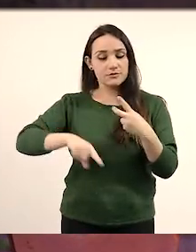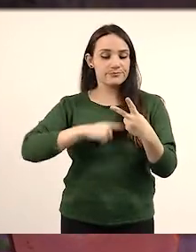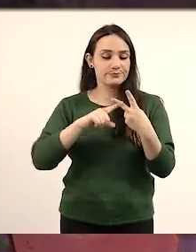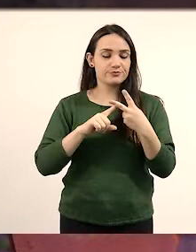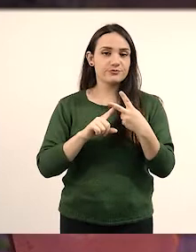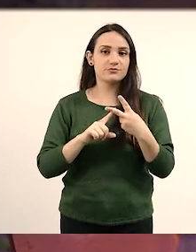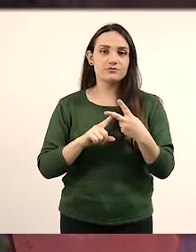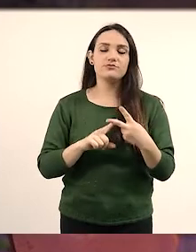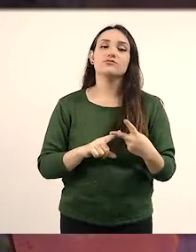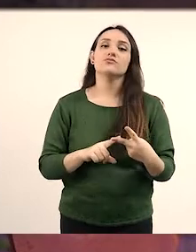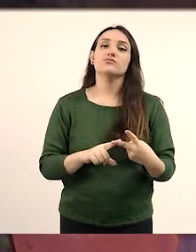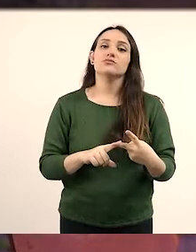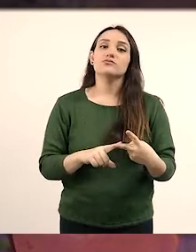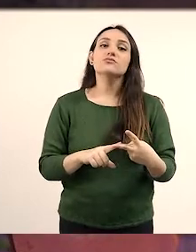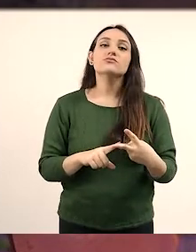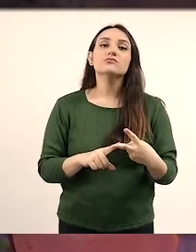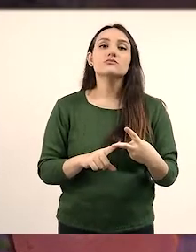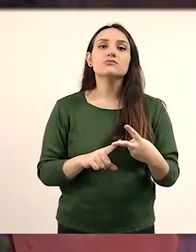sairemos